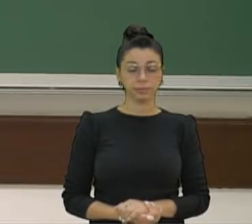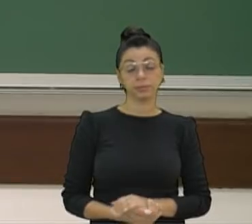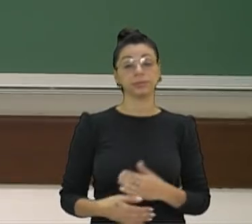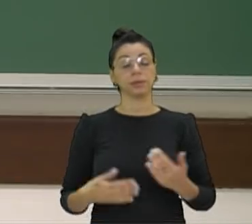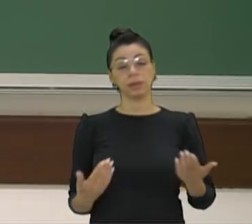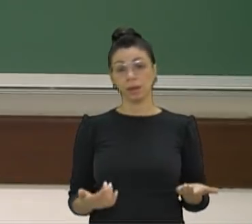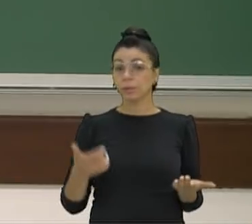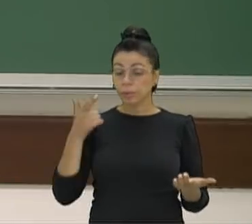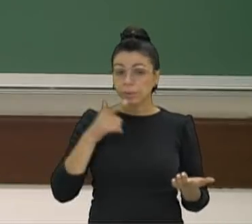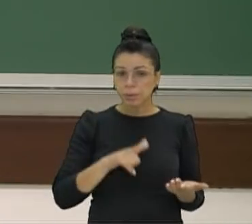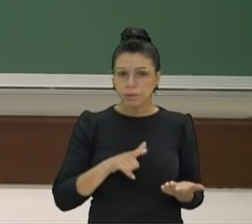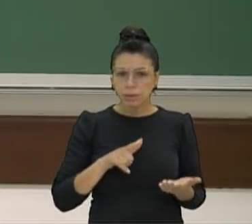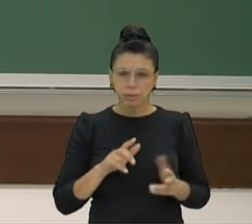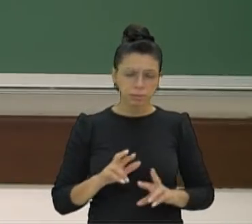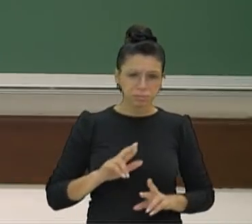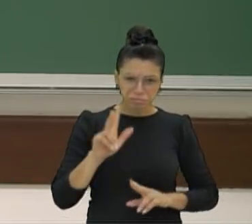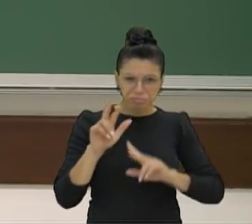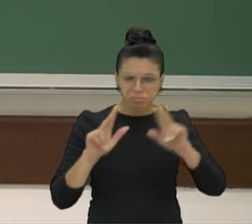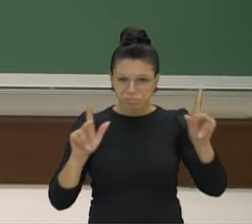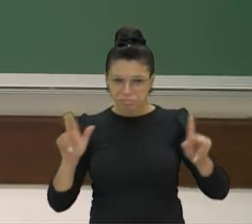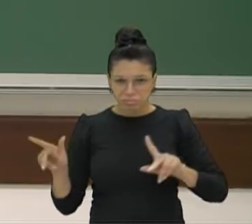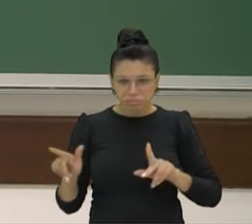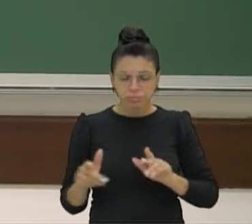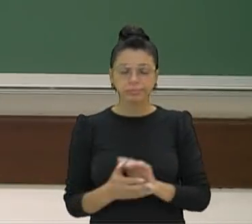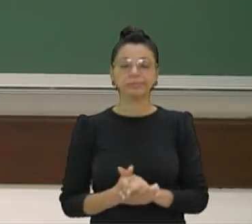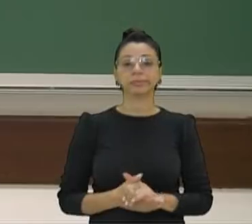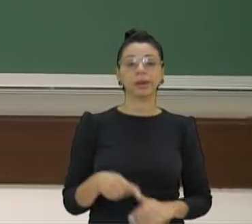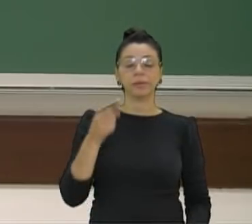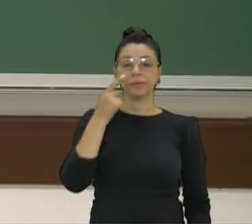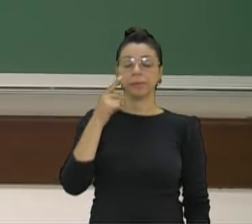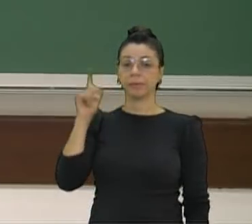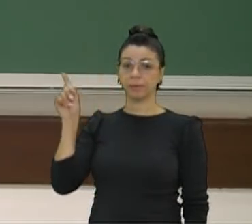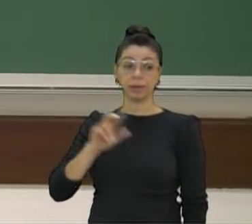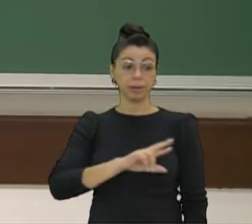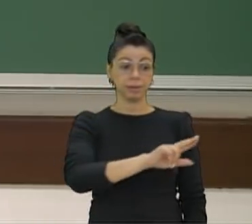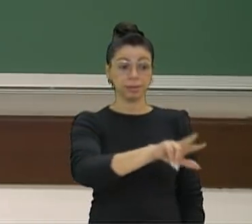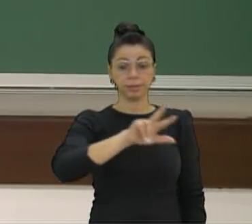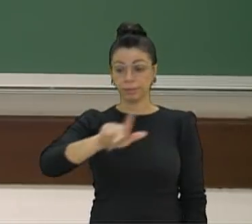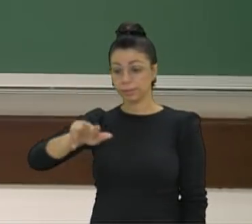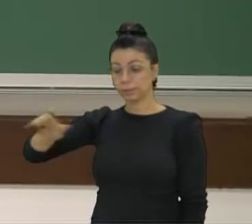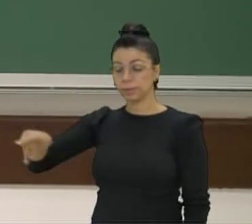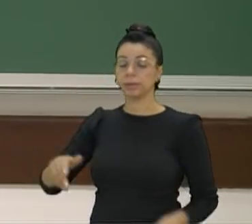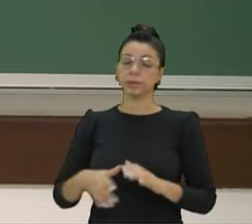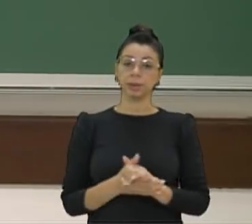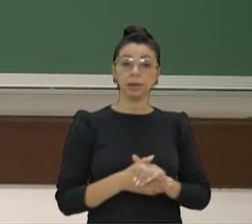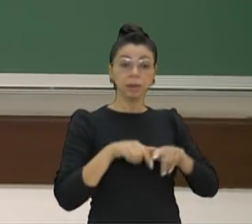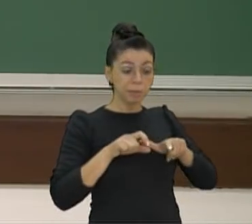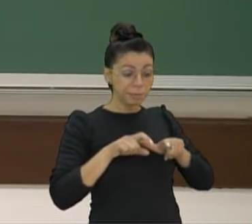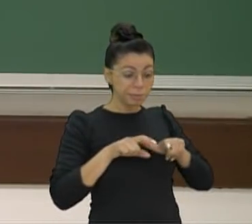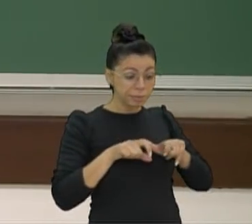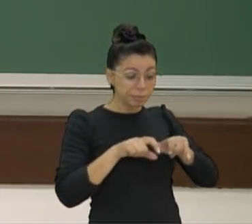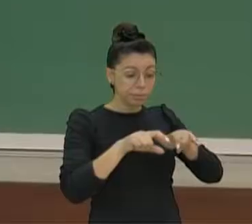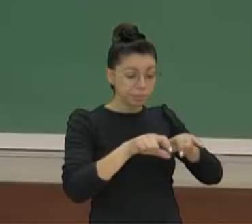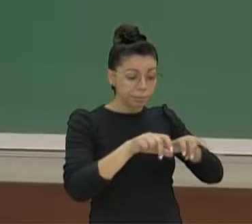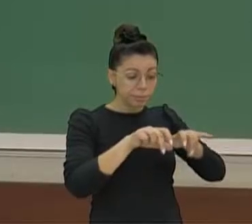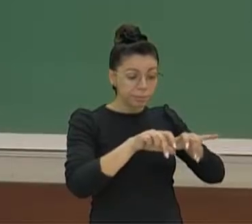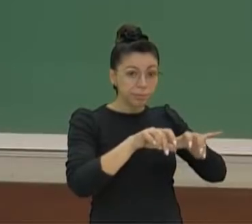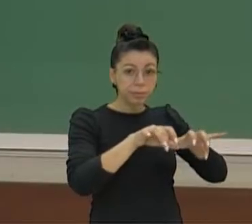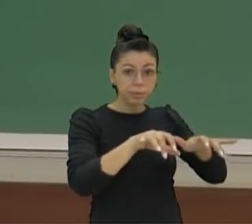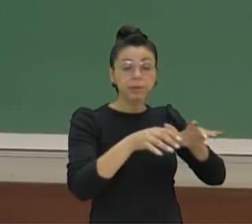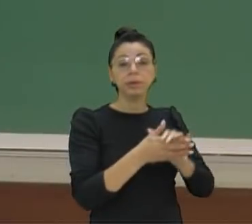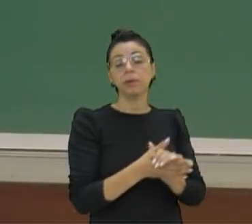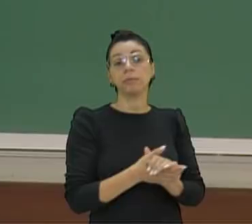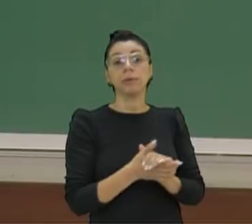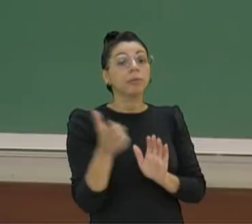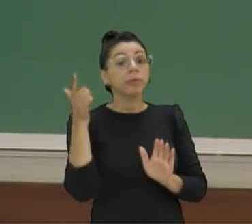E então conseguiu distinguir aí? Vamos dar uma olhada então qual é a diferença. Surto é um aumento repentino, um aumento assim